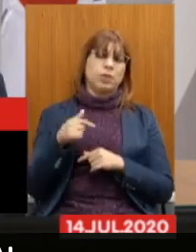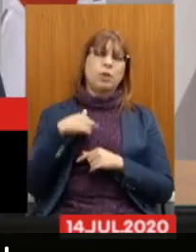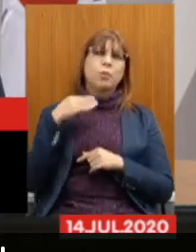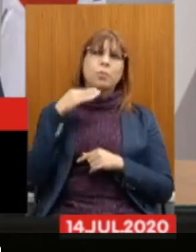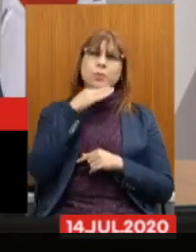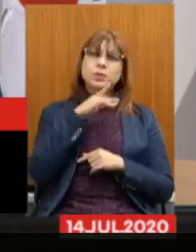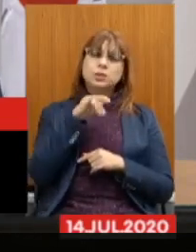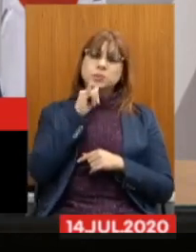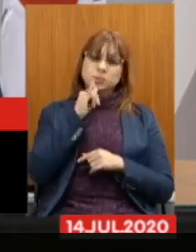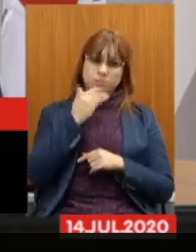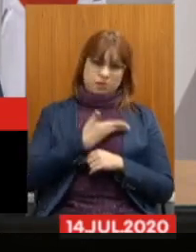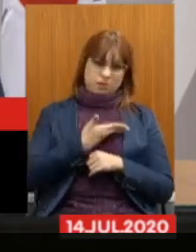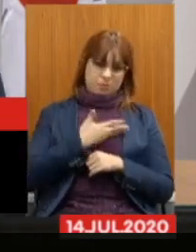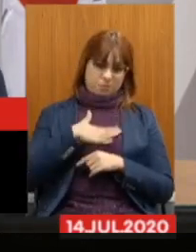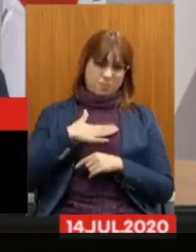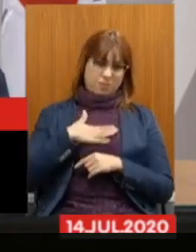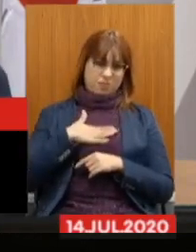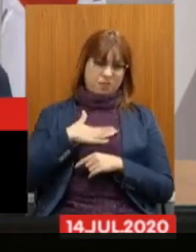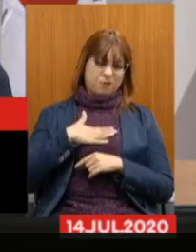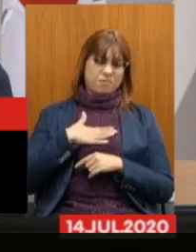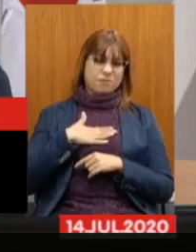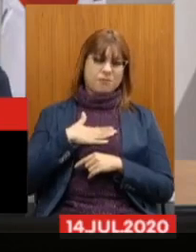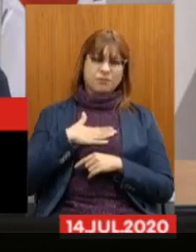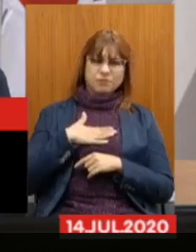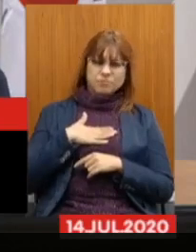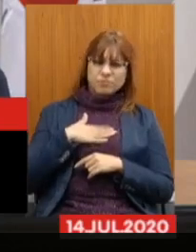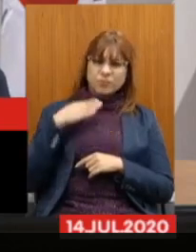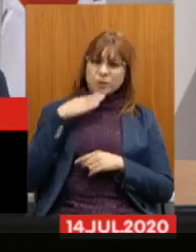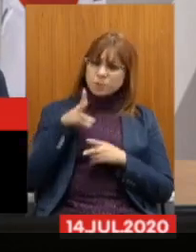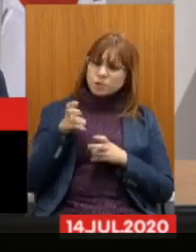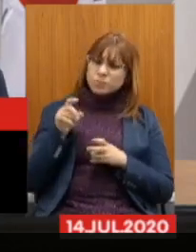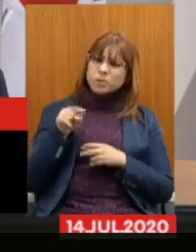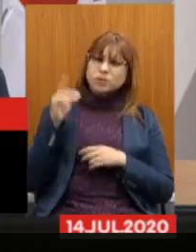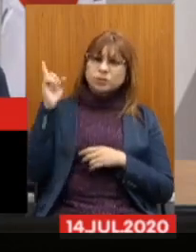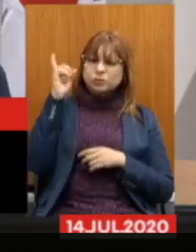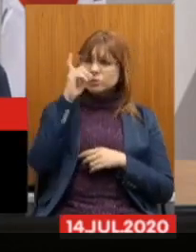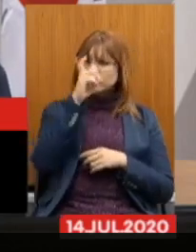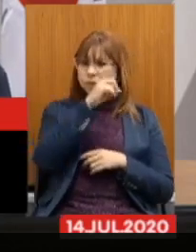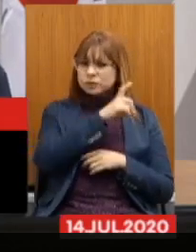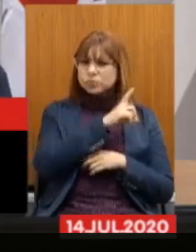exemplo, colegas meus tendo dificuldade